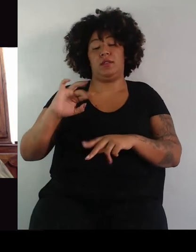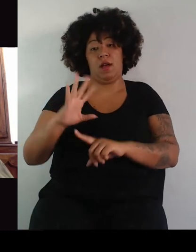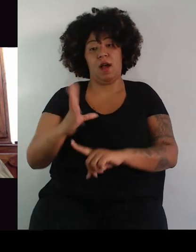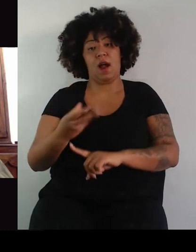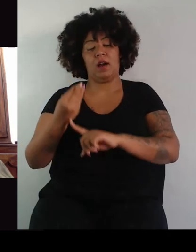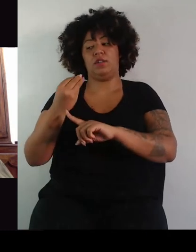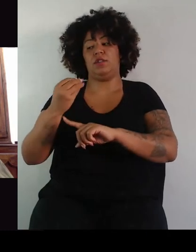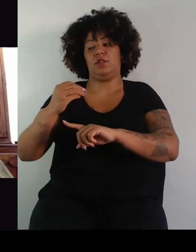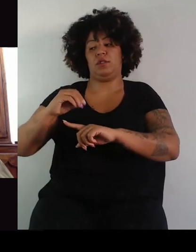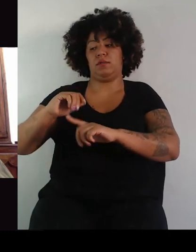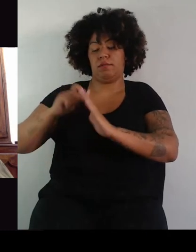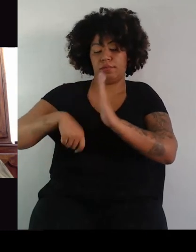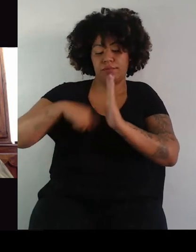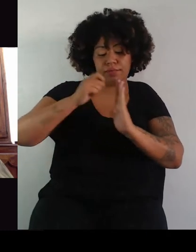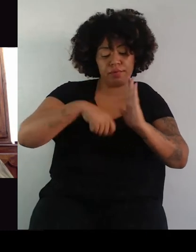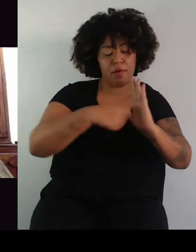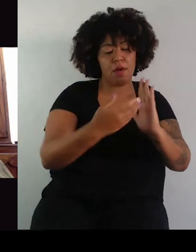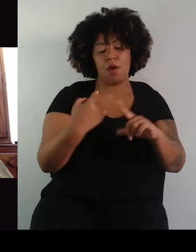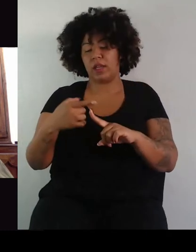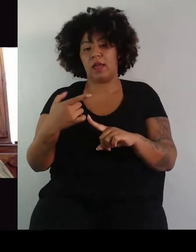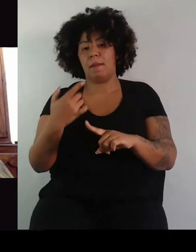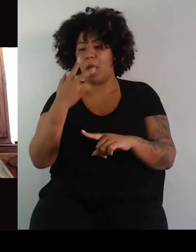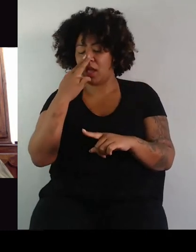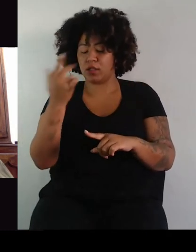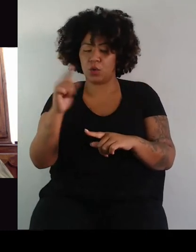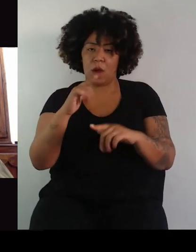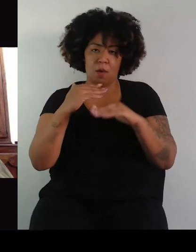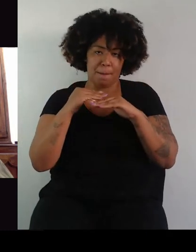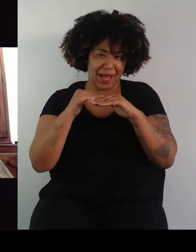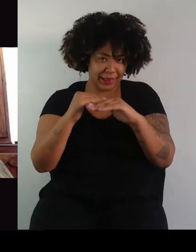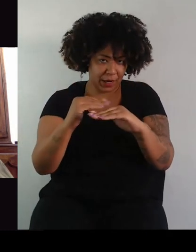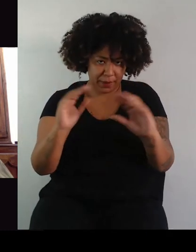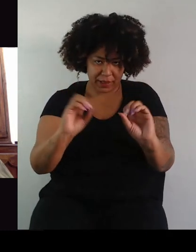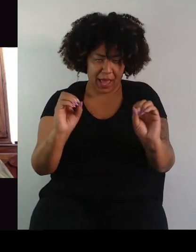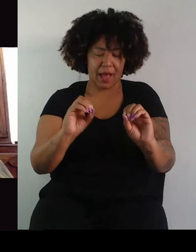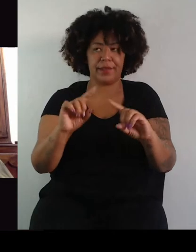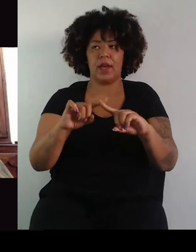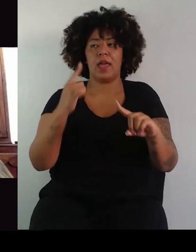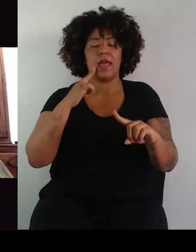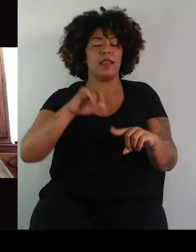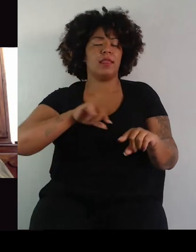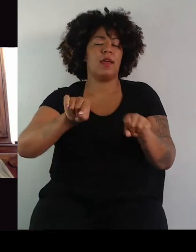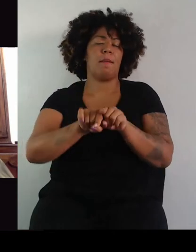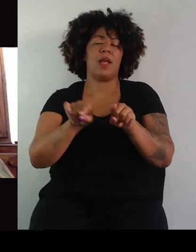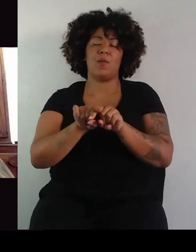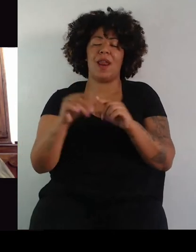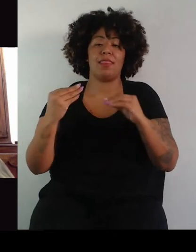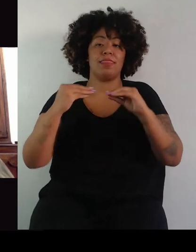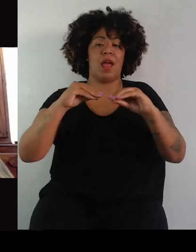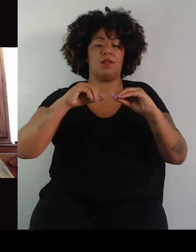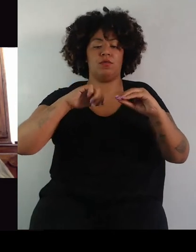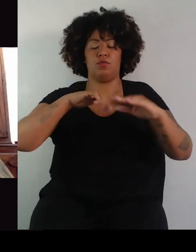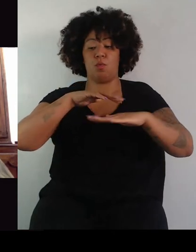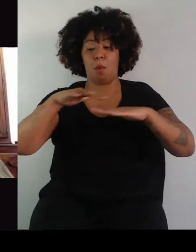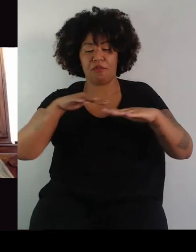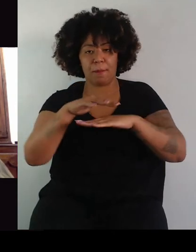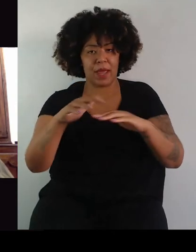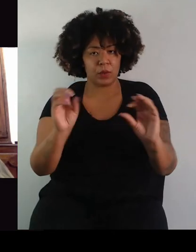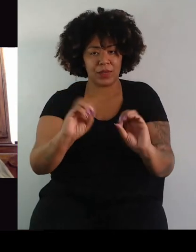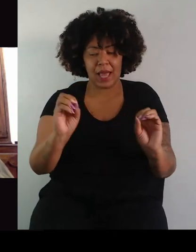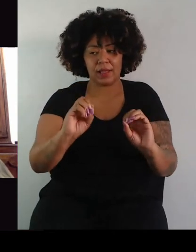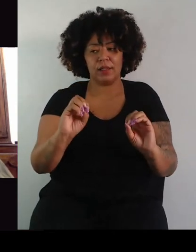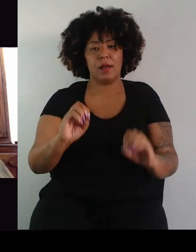não ter sido totalmente enquadrado em nenhum movimento né ou e também por diversos episódios né